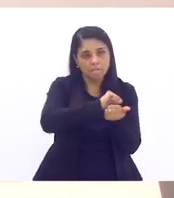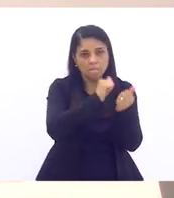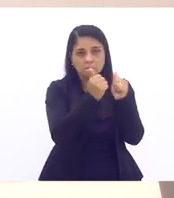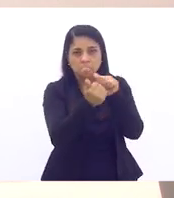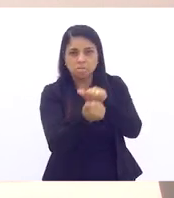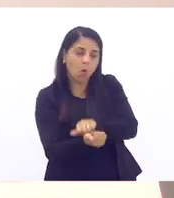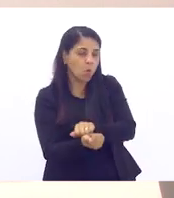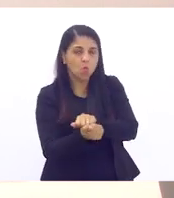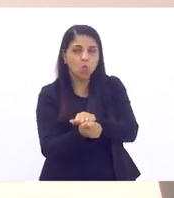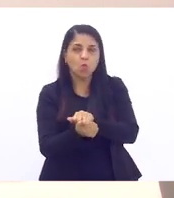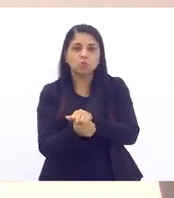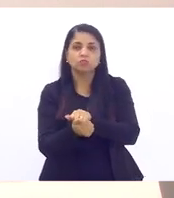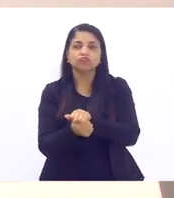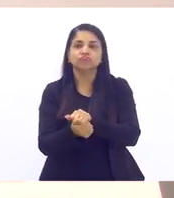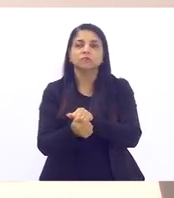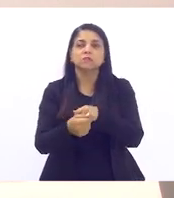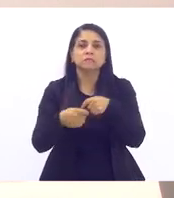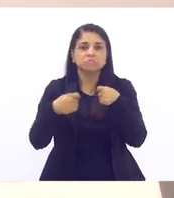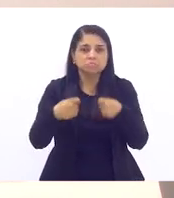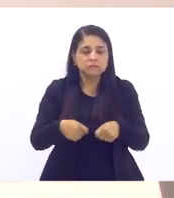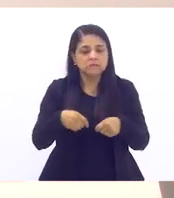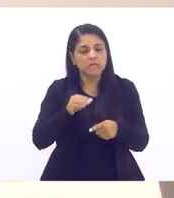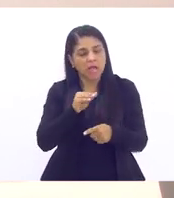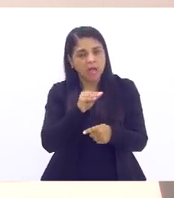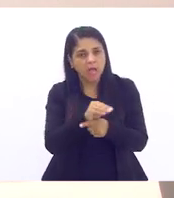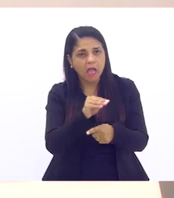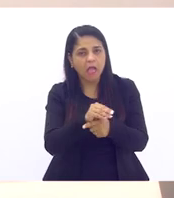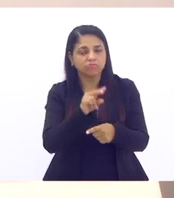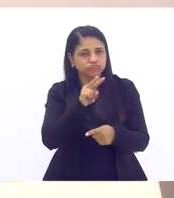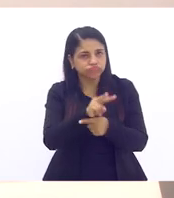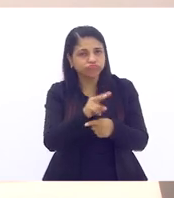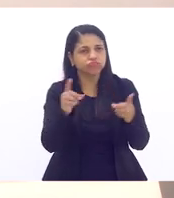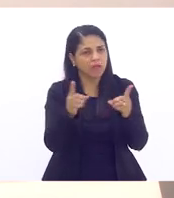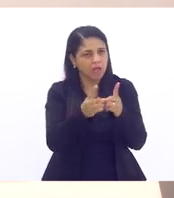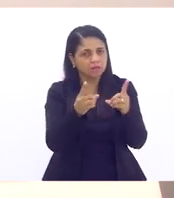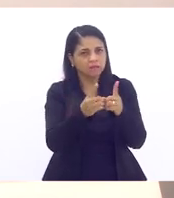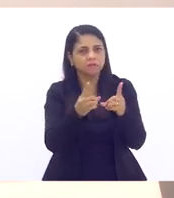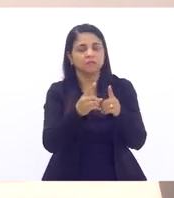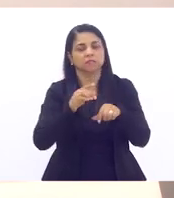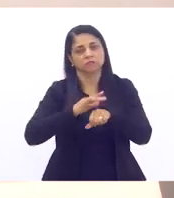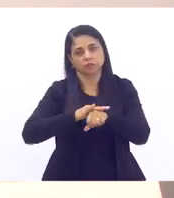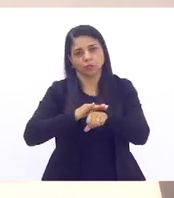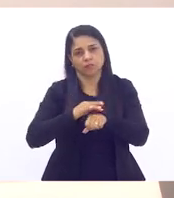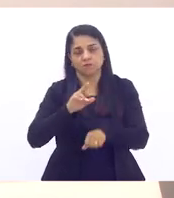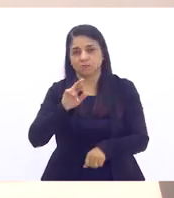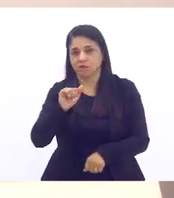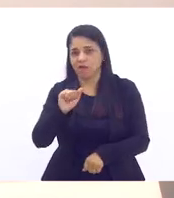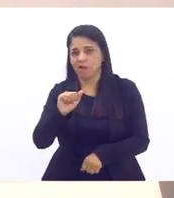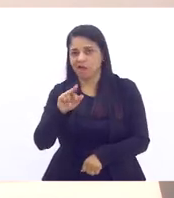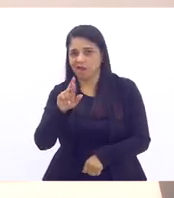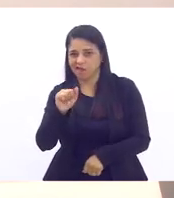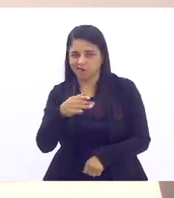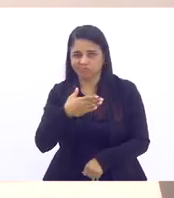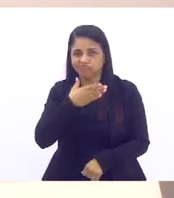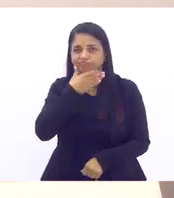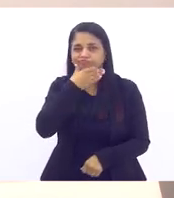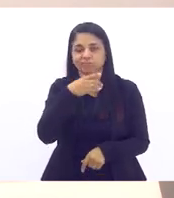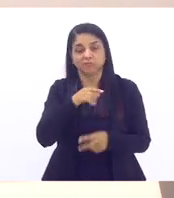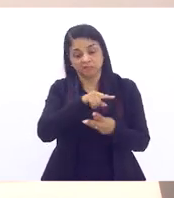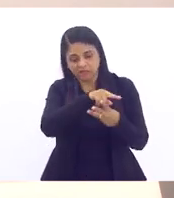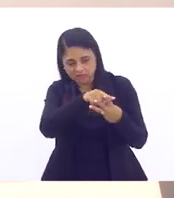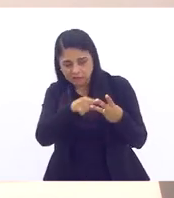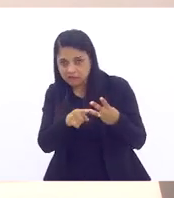aqueles que padecem de doenças raras como é o caso que temos aqui hoje então dessas três lições para resumir